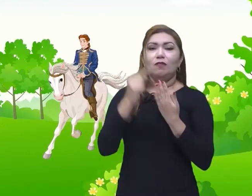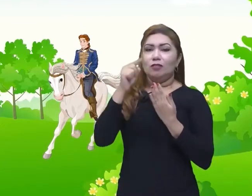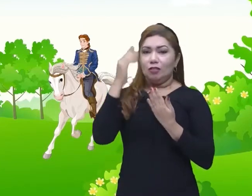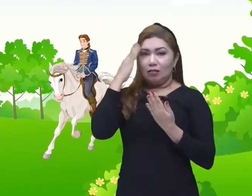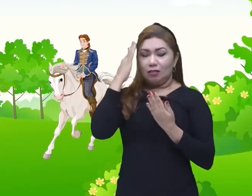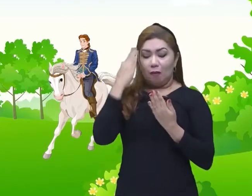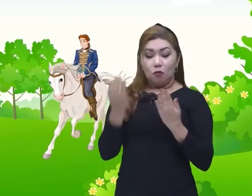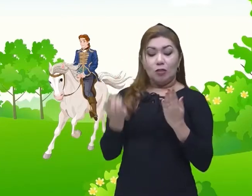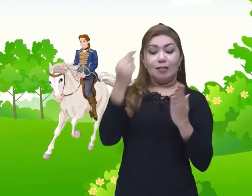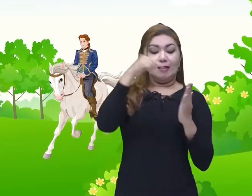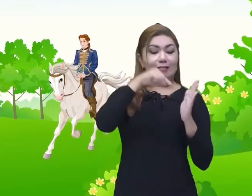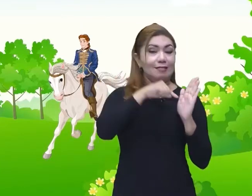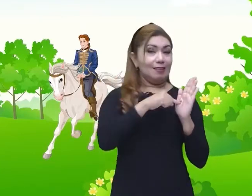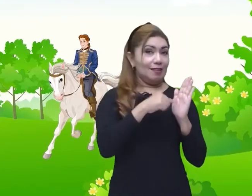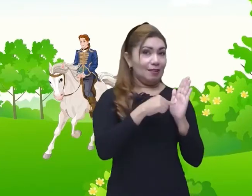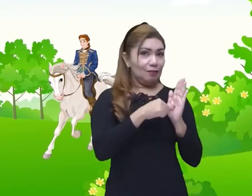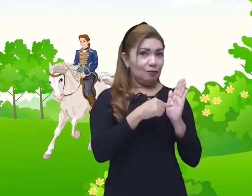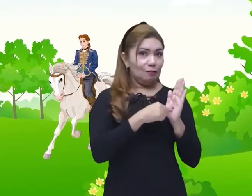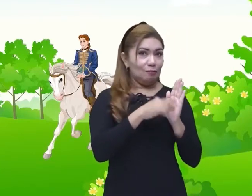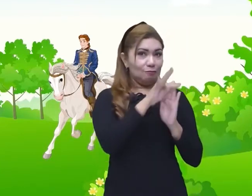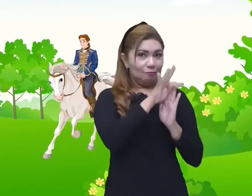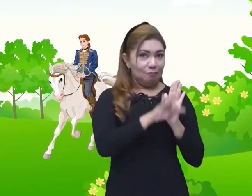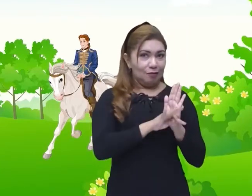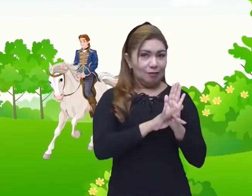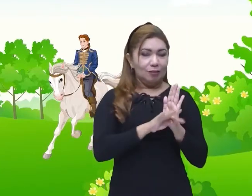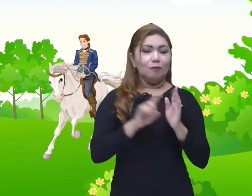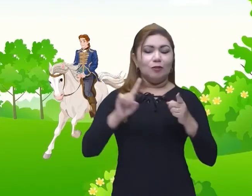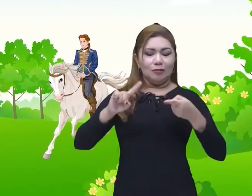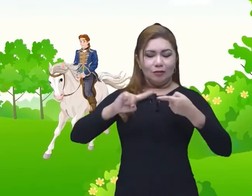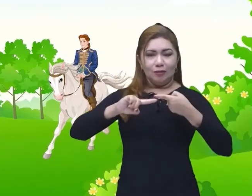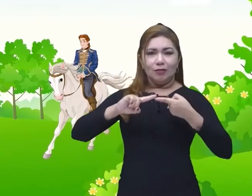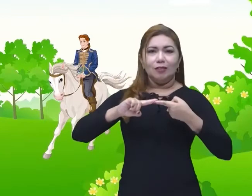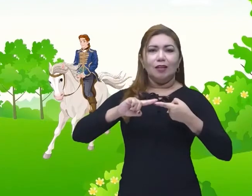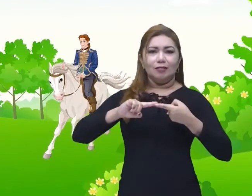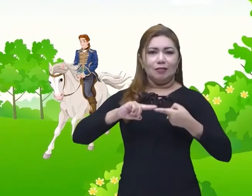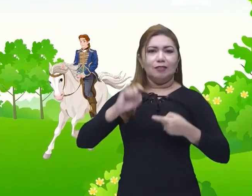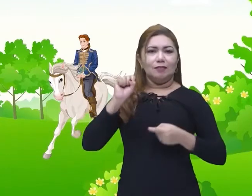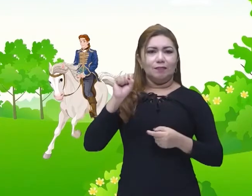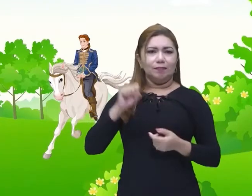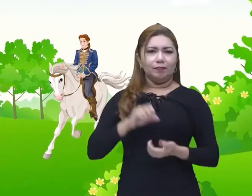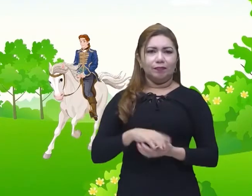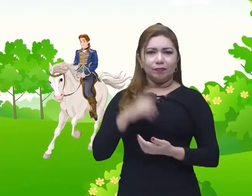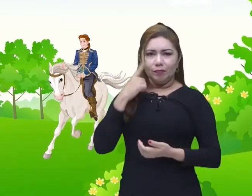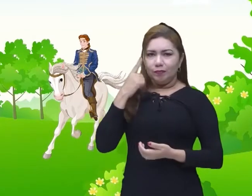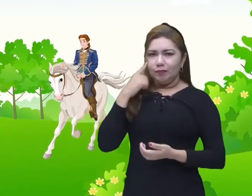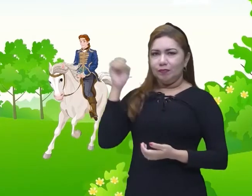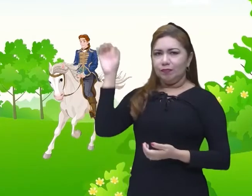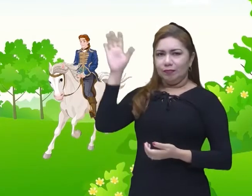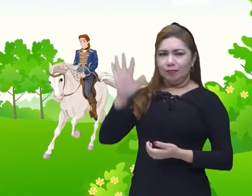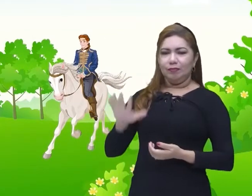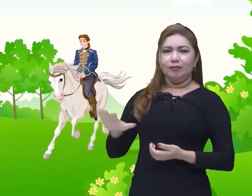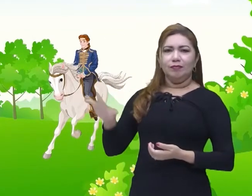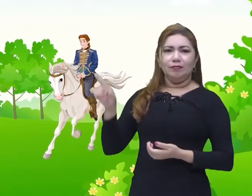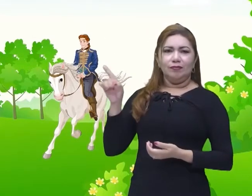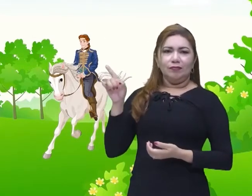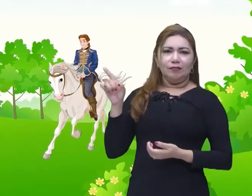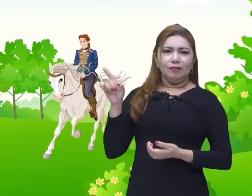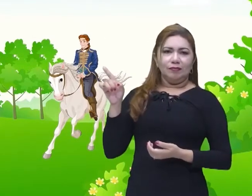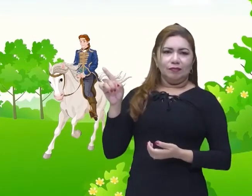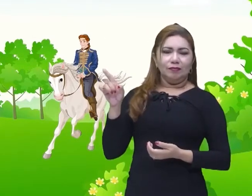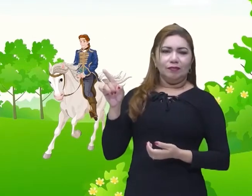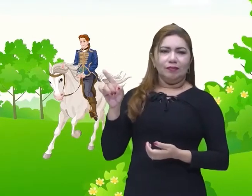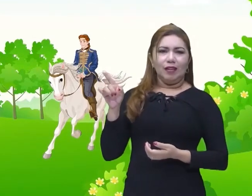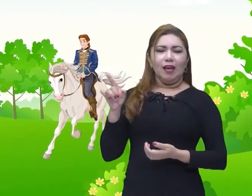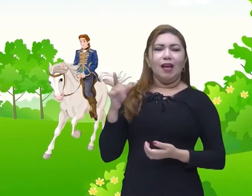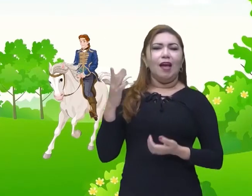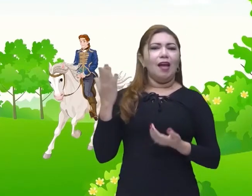dentro escrito. Você pode fazer essa associação. Então vamos mais uma imagem. Observem essa. Que